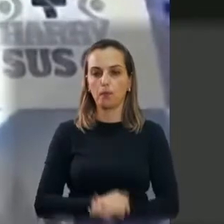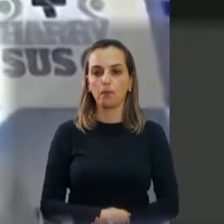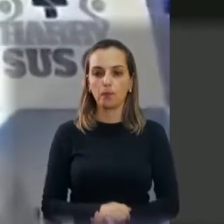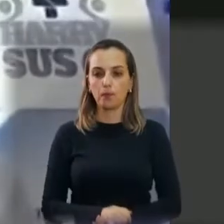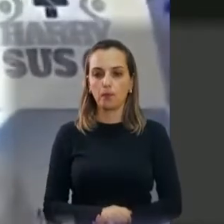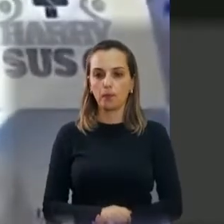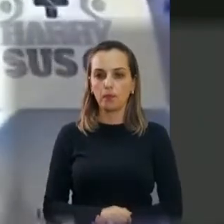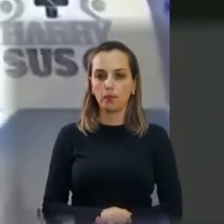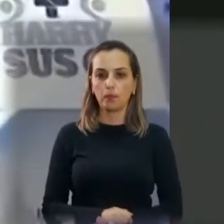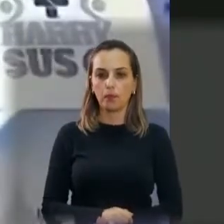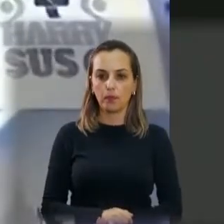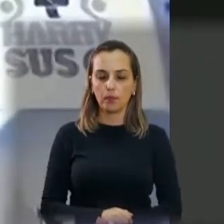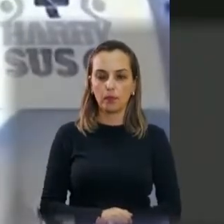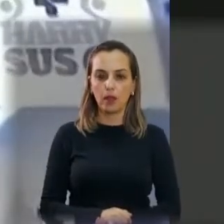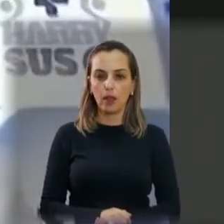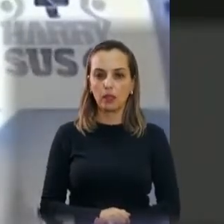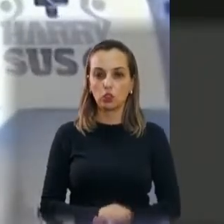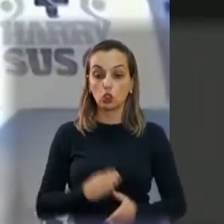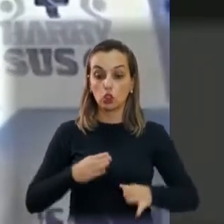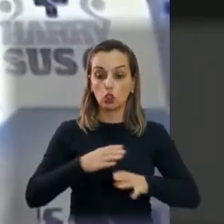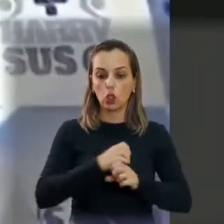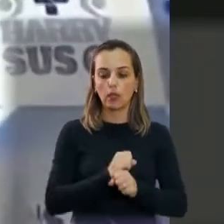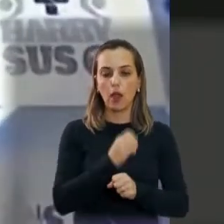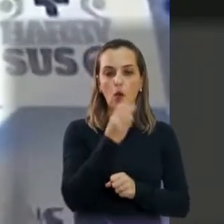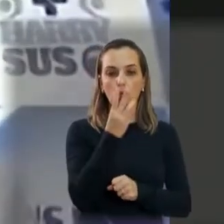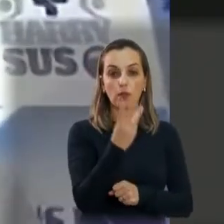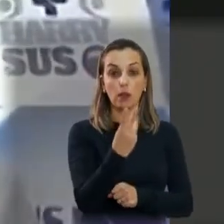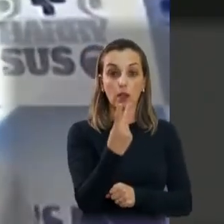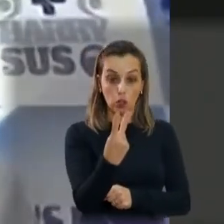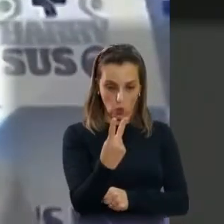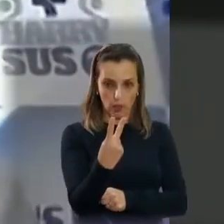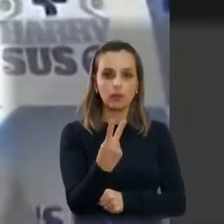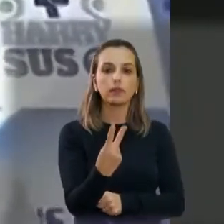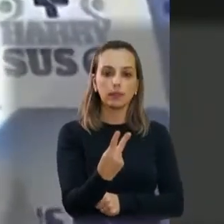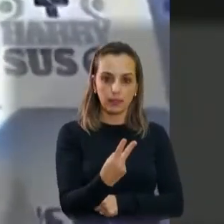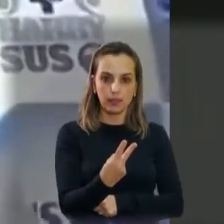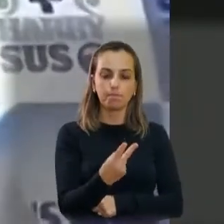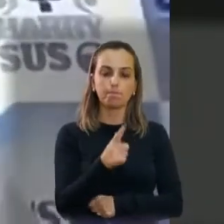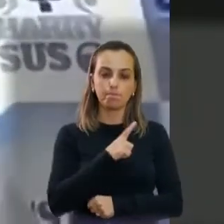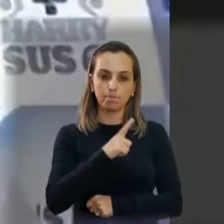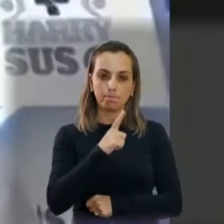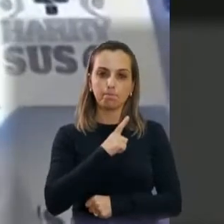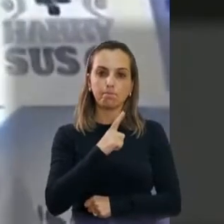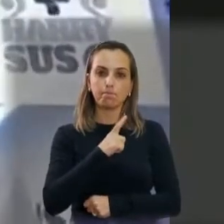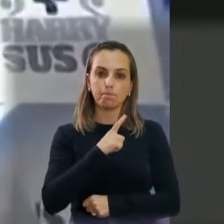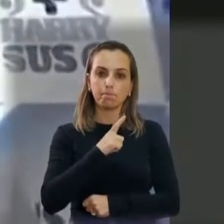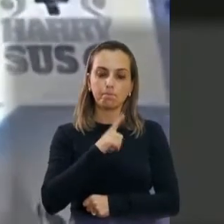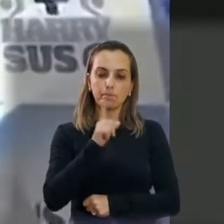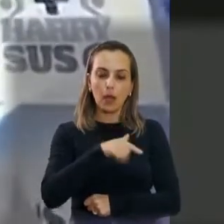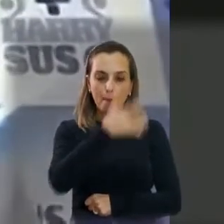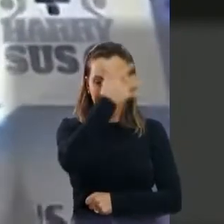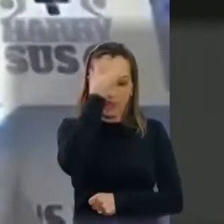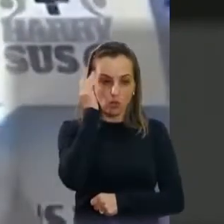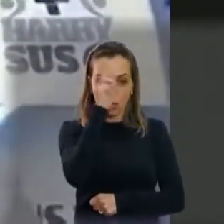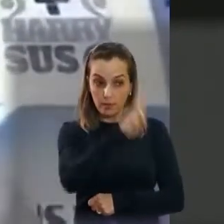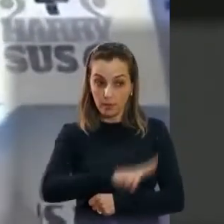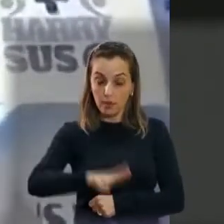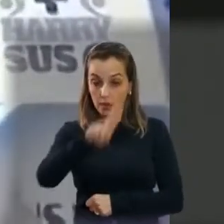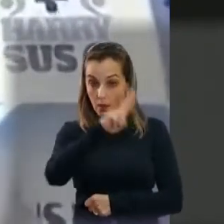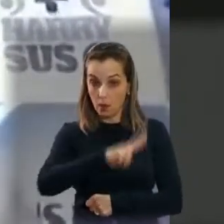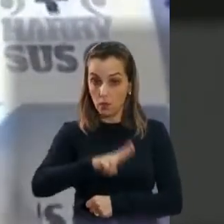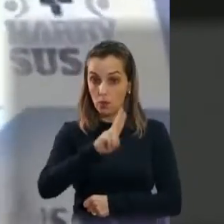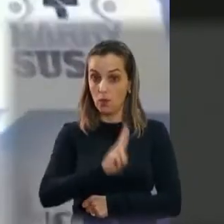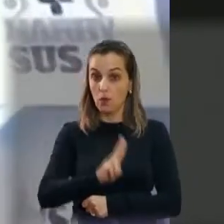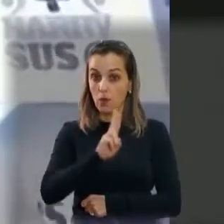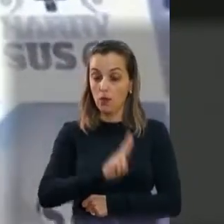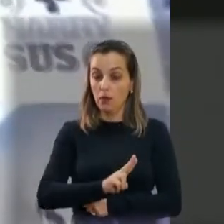Nós somos em 32 conselheiros, que tem os usuários,